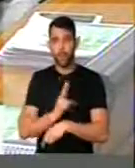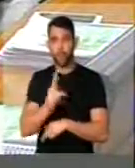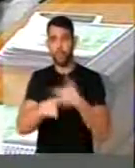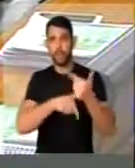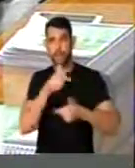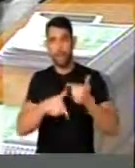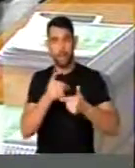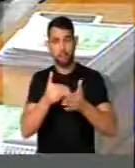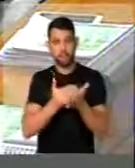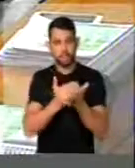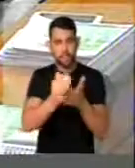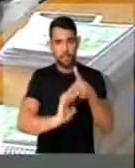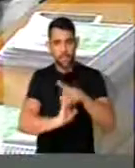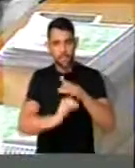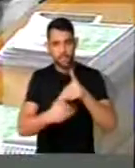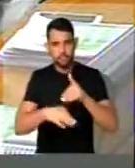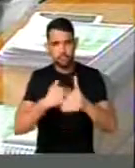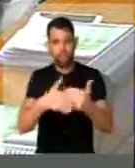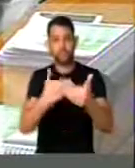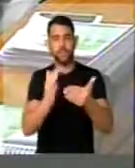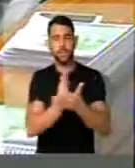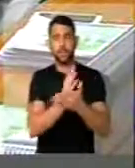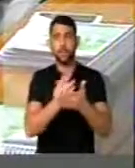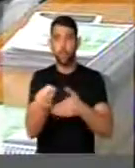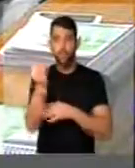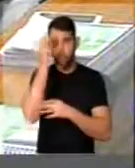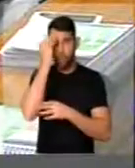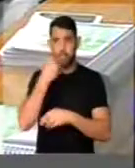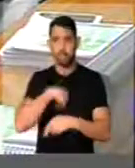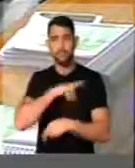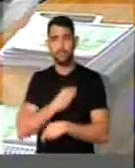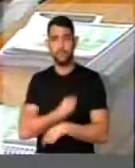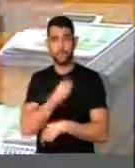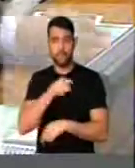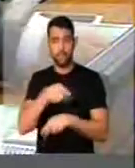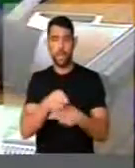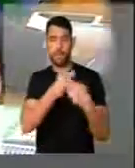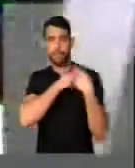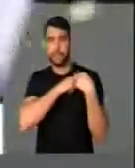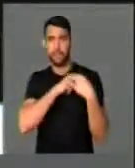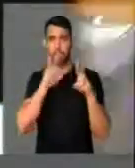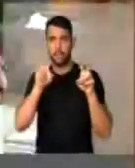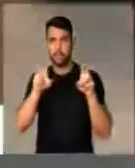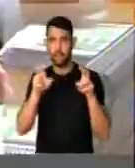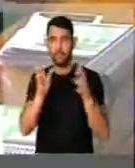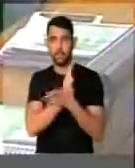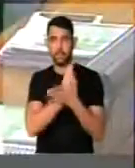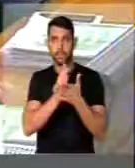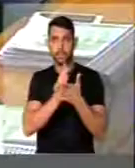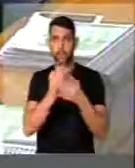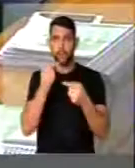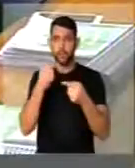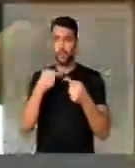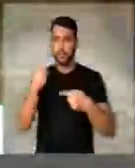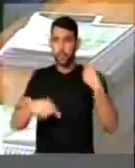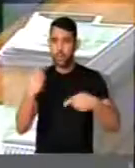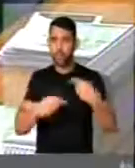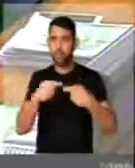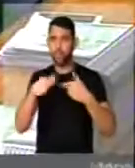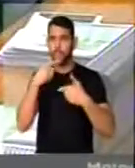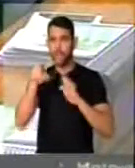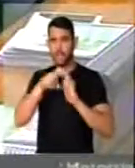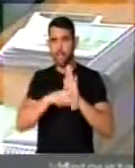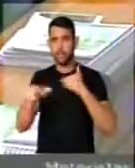seu negócio, não conseguem conduzir o negócio, e parte disso diz respeito às questões, aos conflitos trabalhistas,